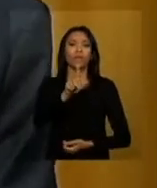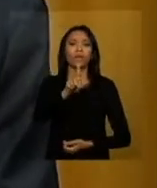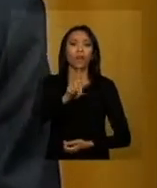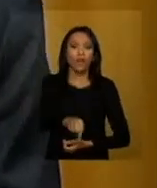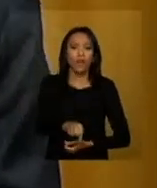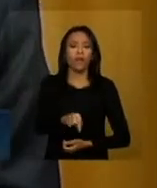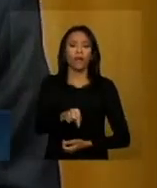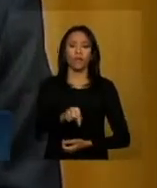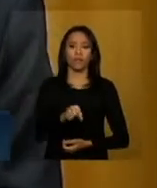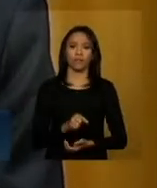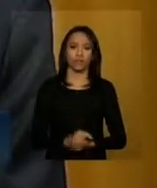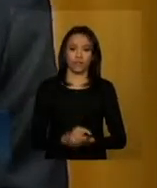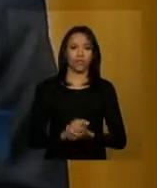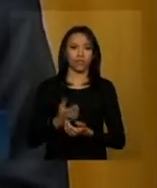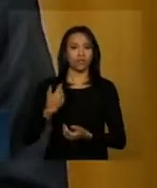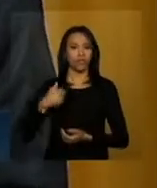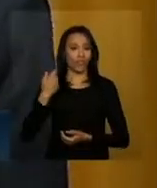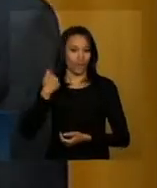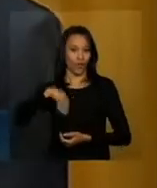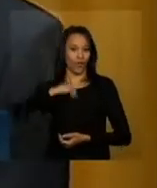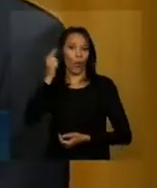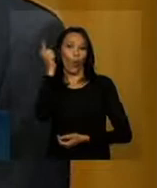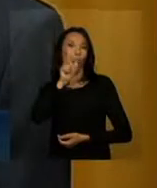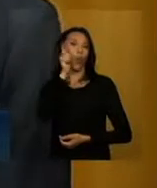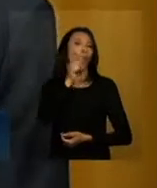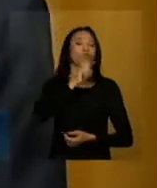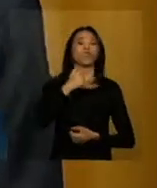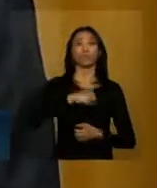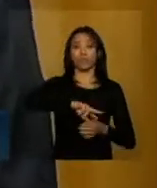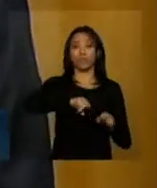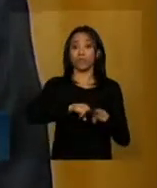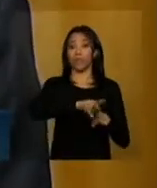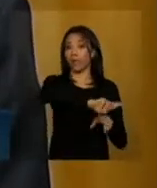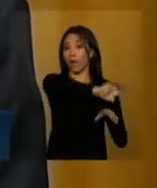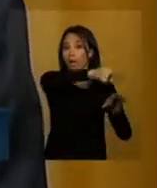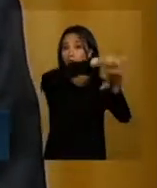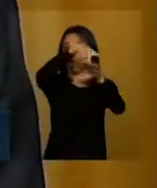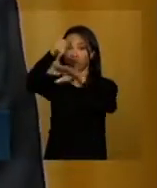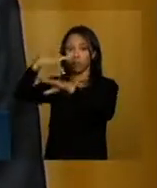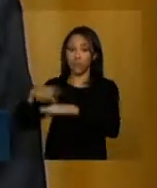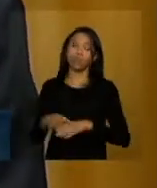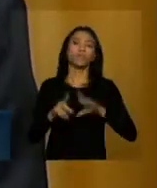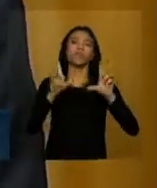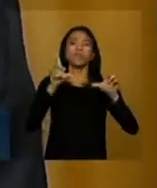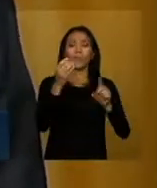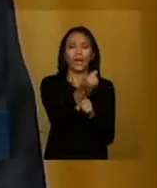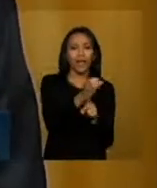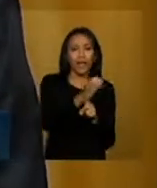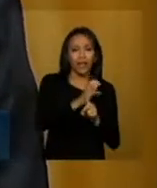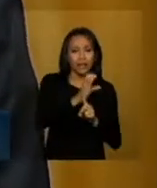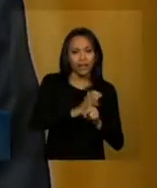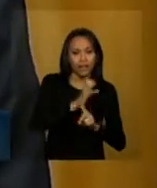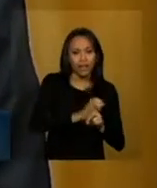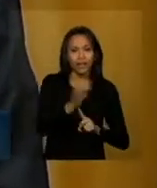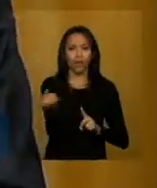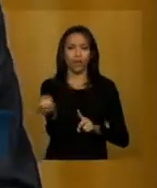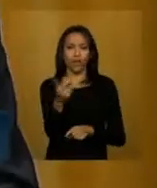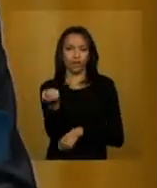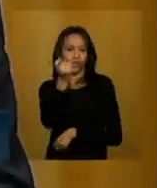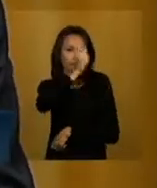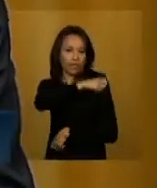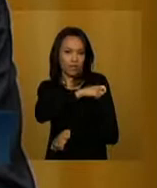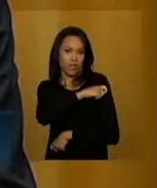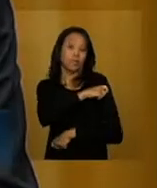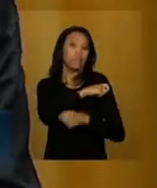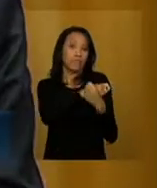que é parte da explicação da nossa vitória de outros países, que é a ampliação radical do calendário de vacinação, de novas vacinas, da